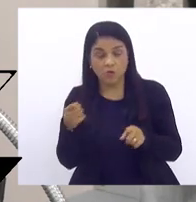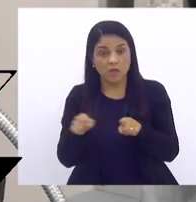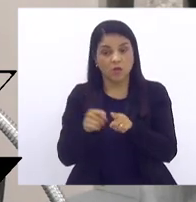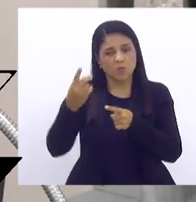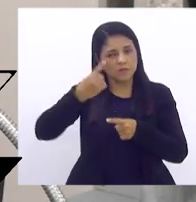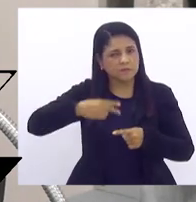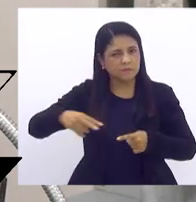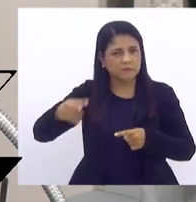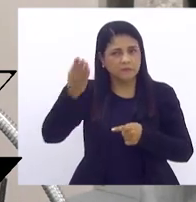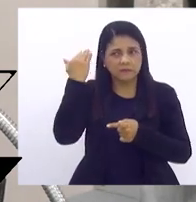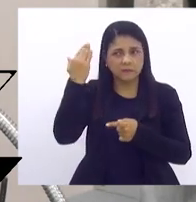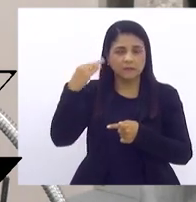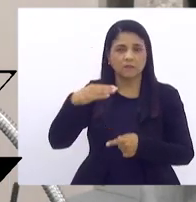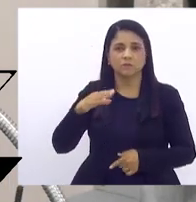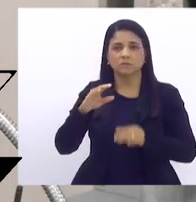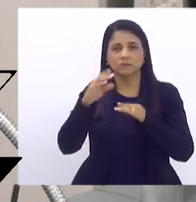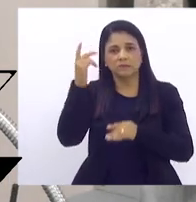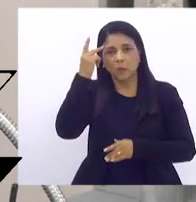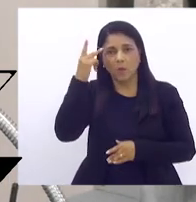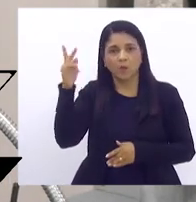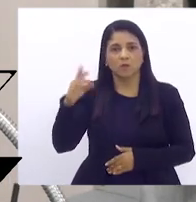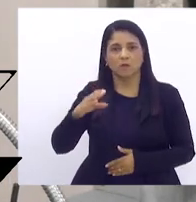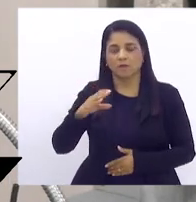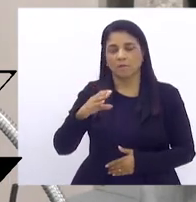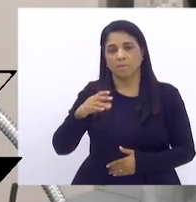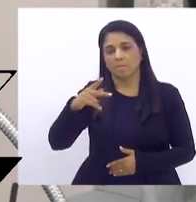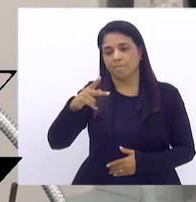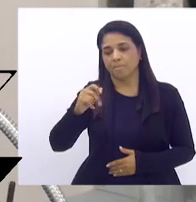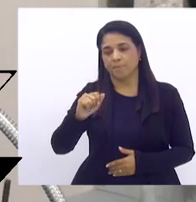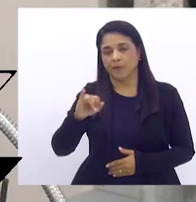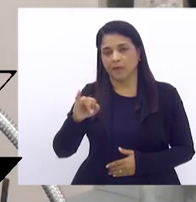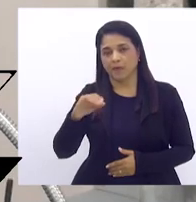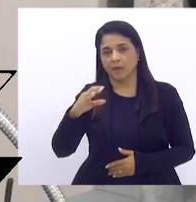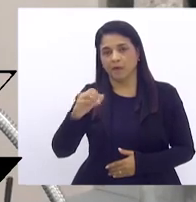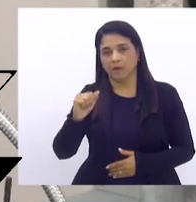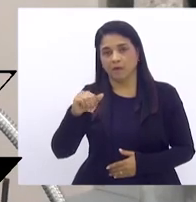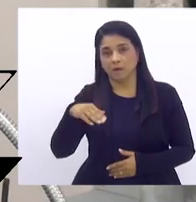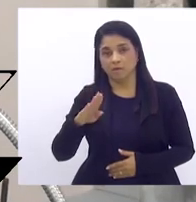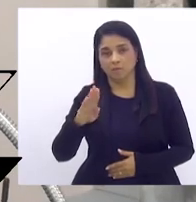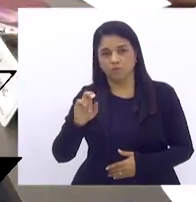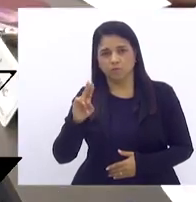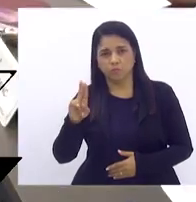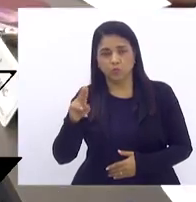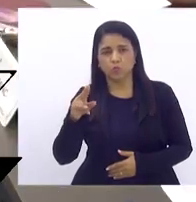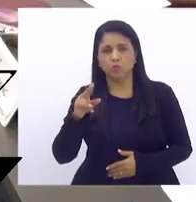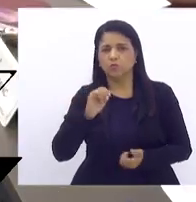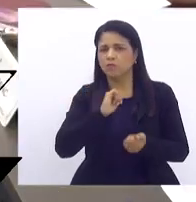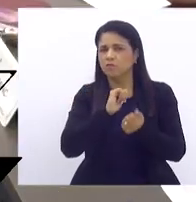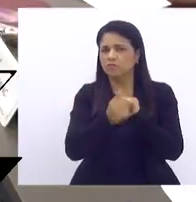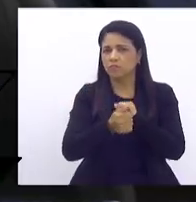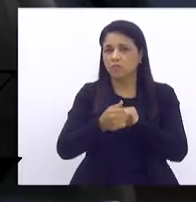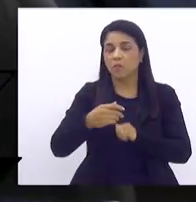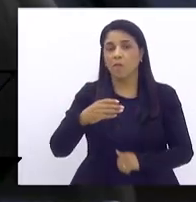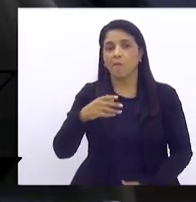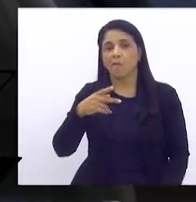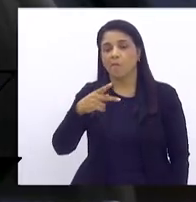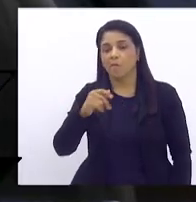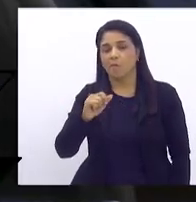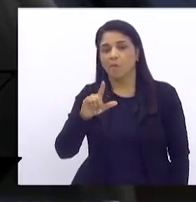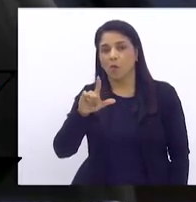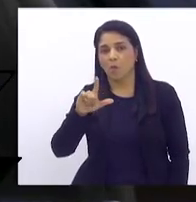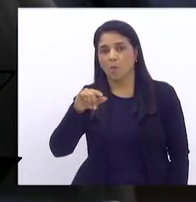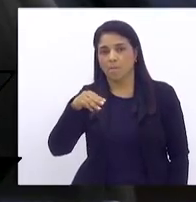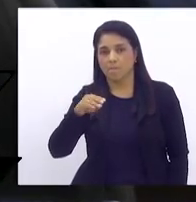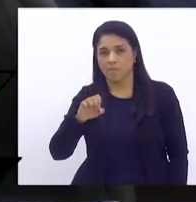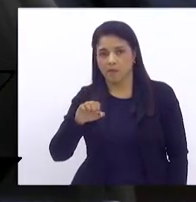se eu não me engano. Então, acredito até que seja o motivo ensejador aí de Vossa Excelência. Foi num jogo, acho que do Palmeiras, né? Isso. Jogo do